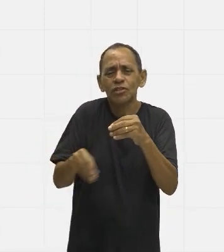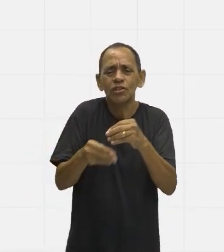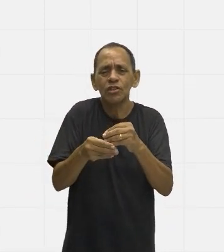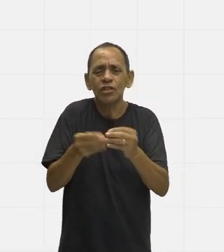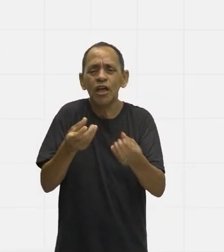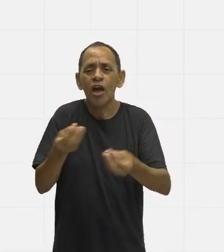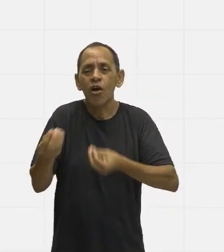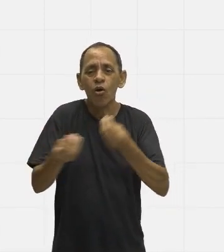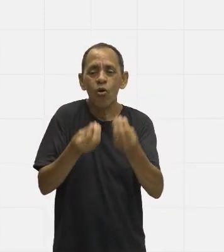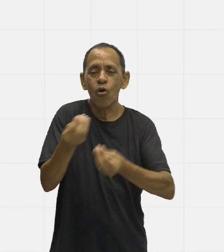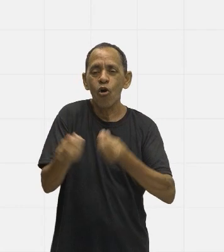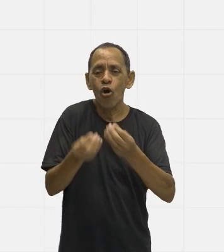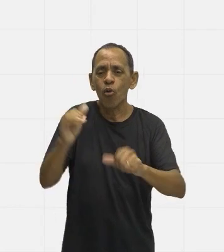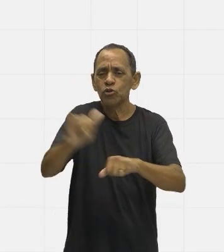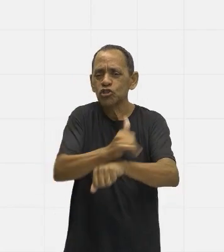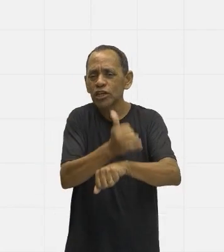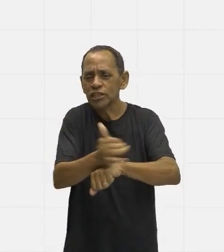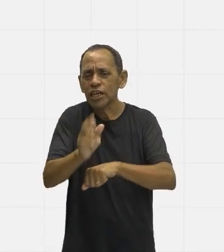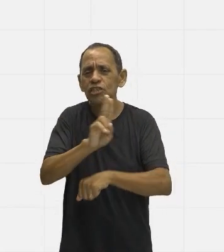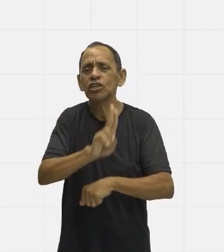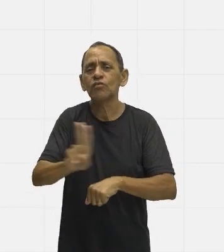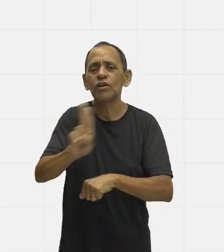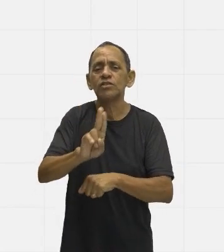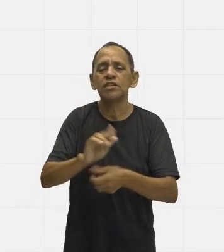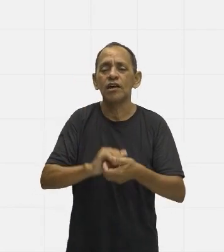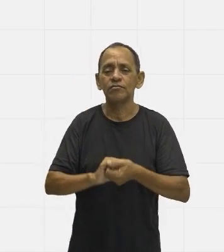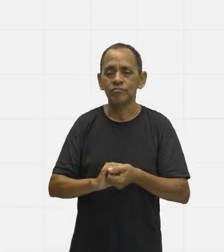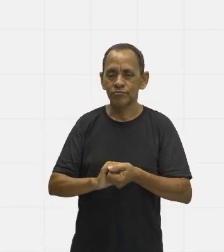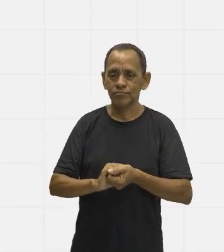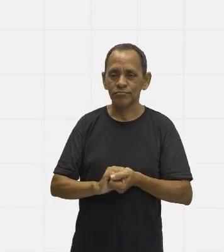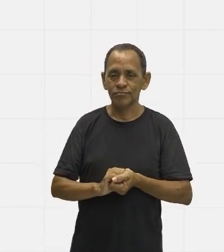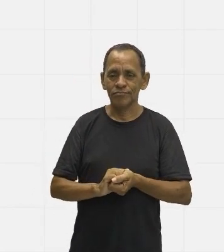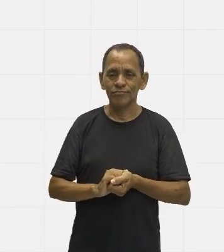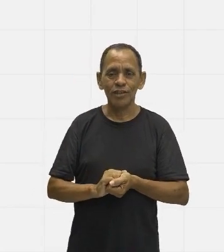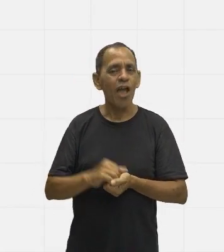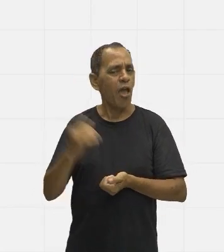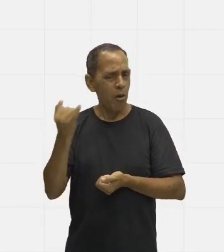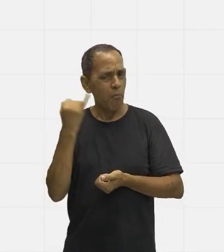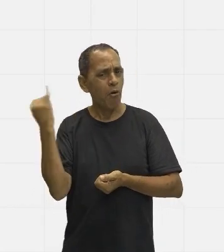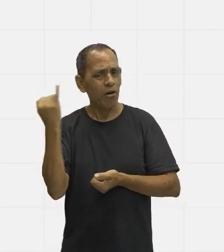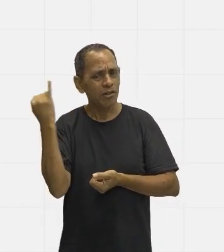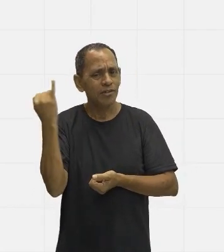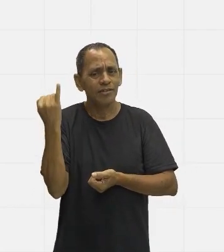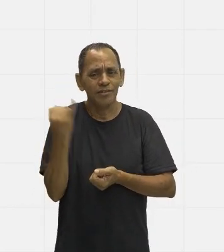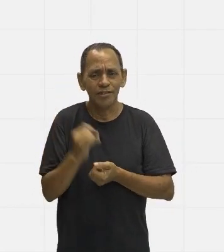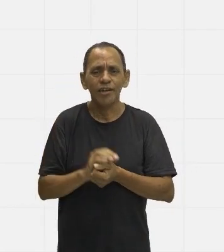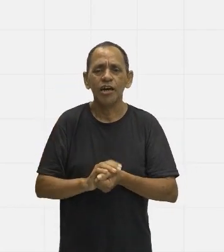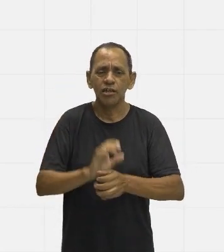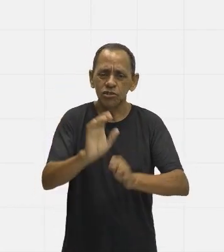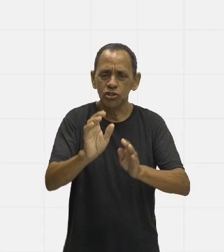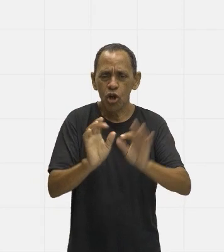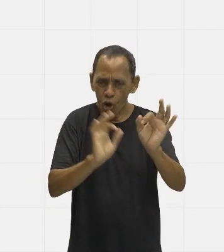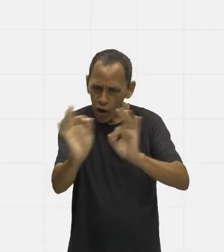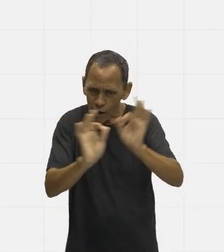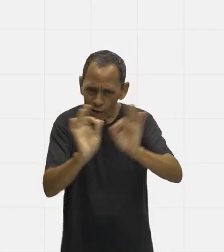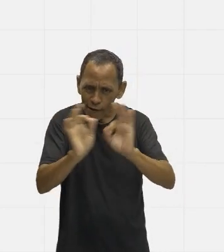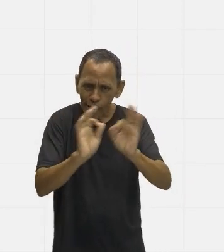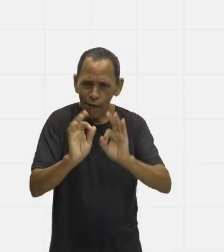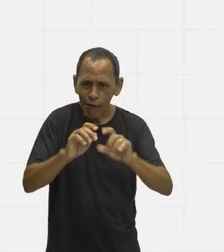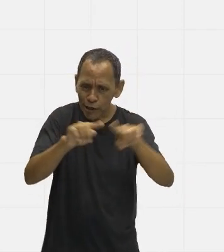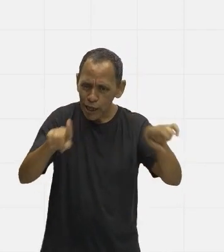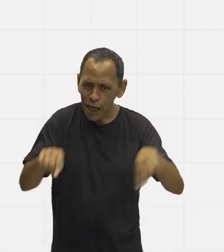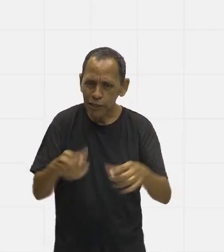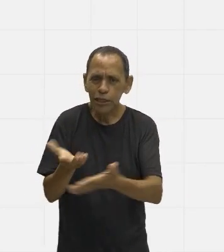aí alguns pontos importantes. Organize a sala de aula de forma acolhedora. Então, lembrando que os alunos estão